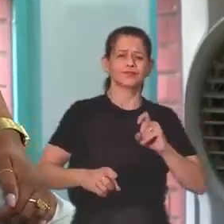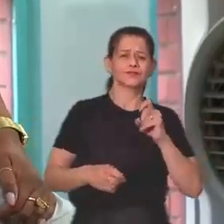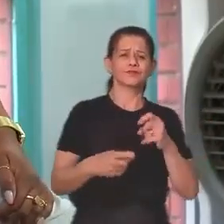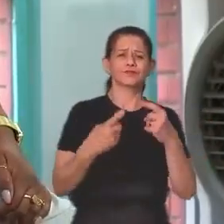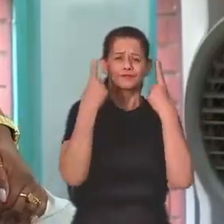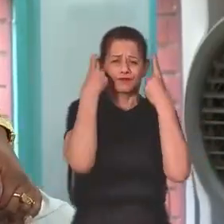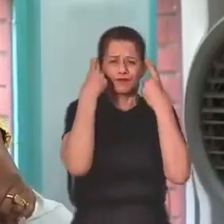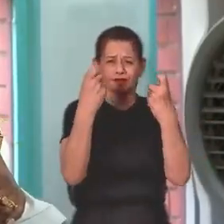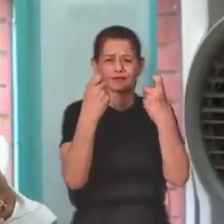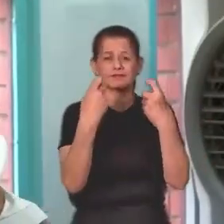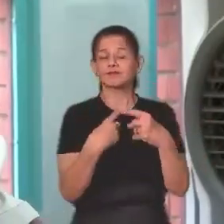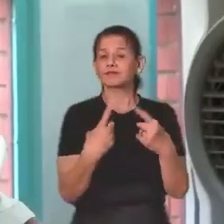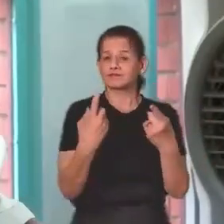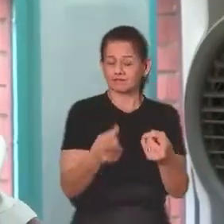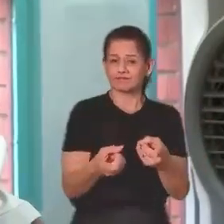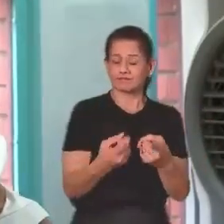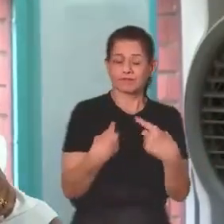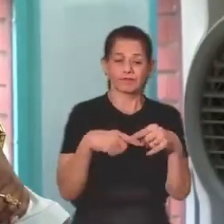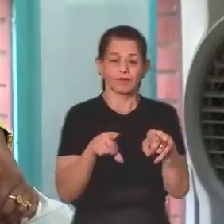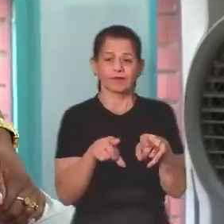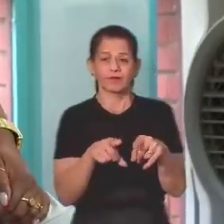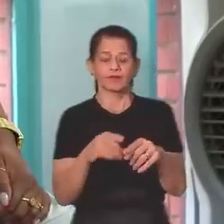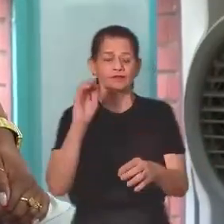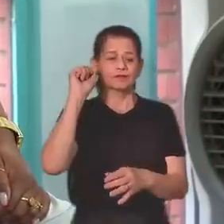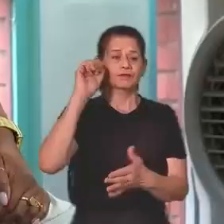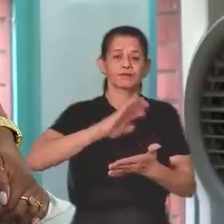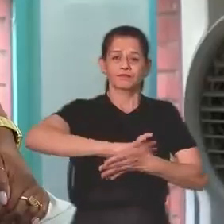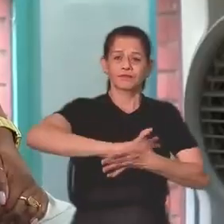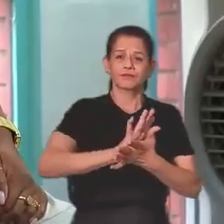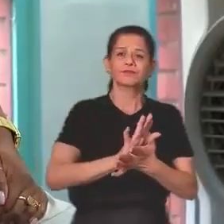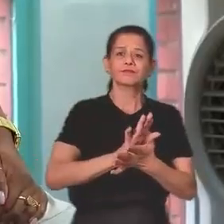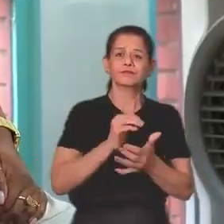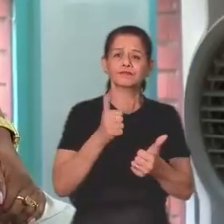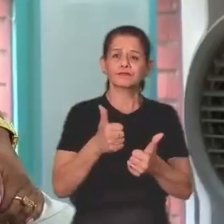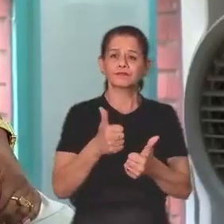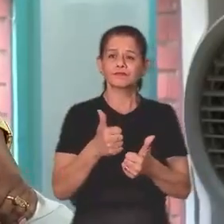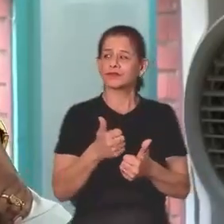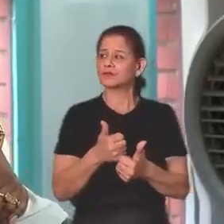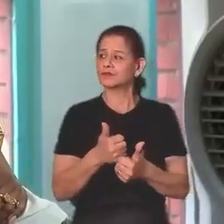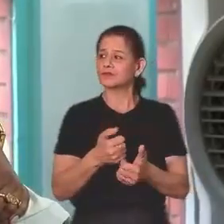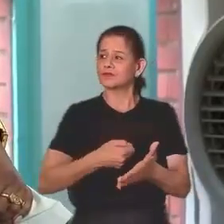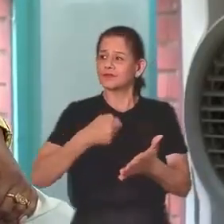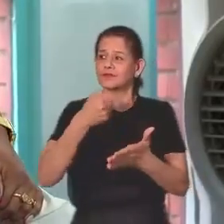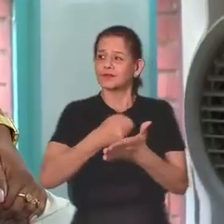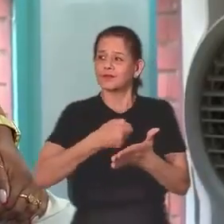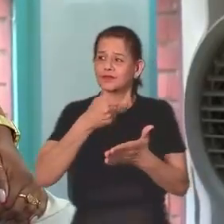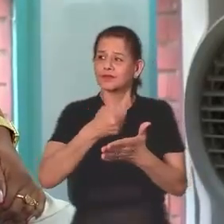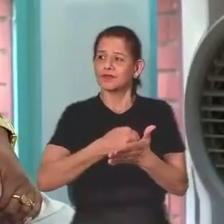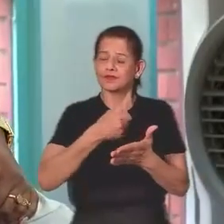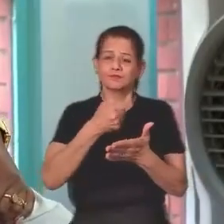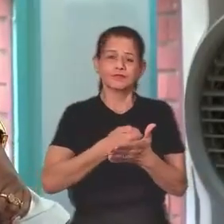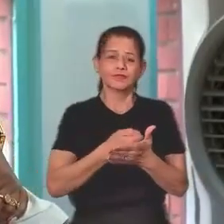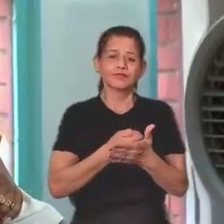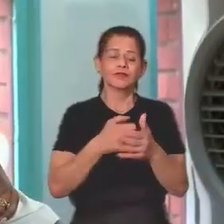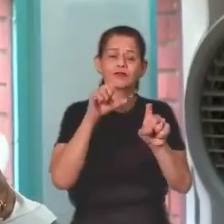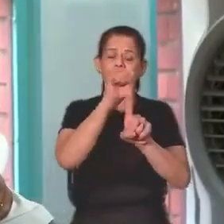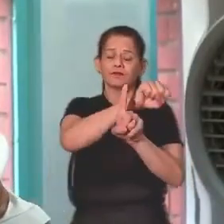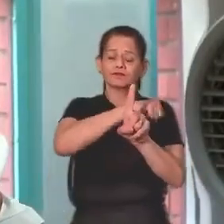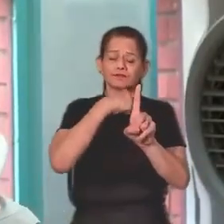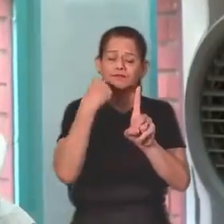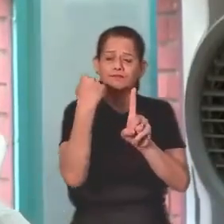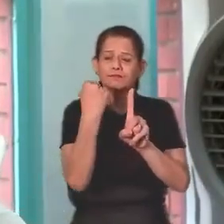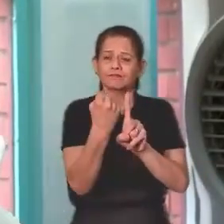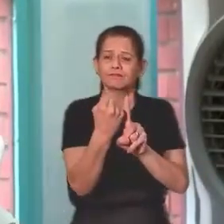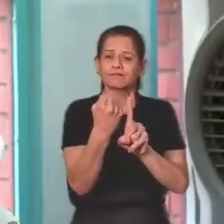violência, né? Com racismo, sexismo, né? E cobrança mesmo da sociedade. Então, escrevivência,